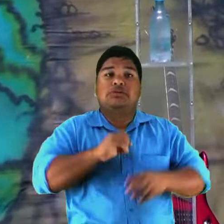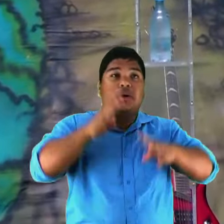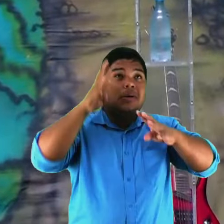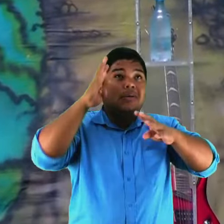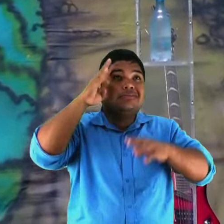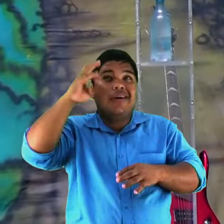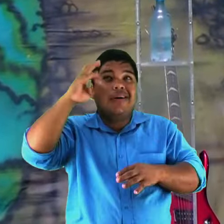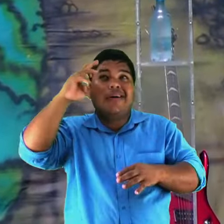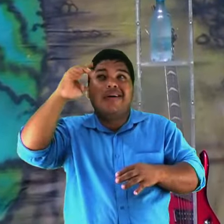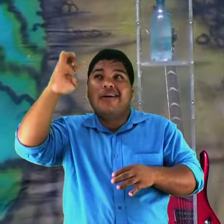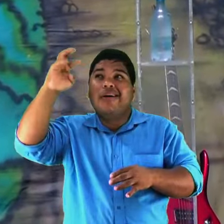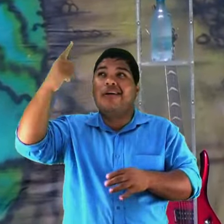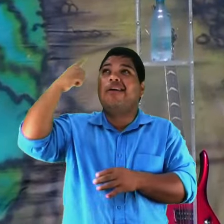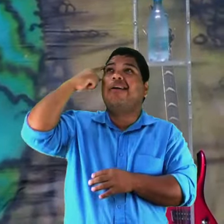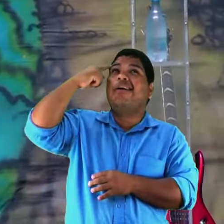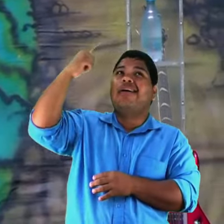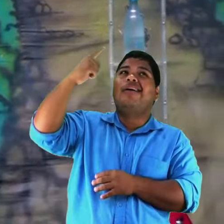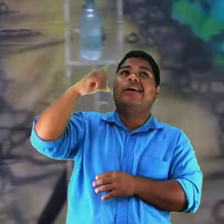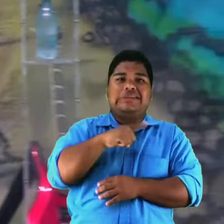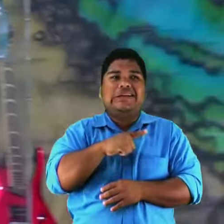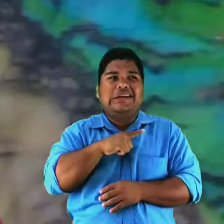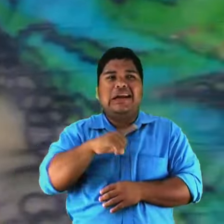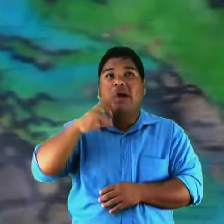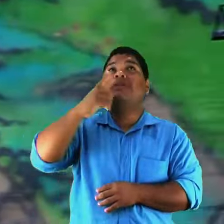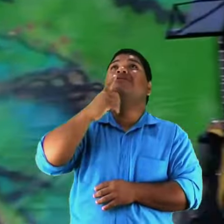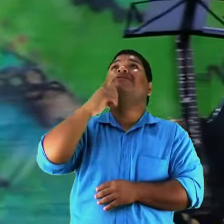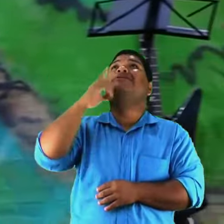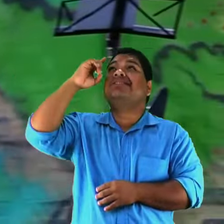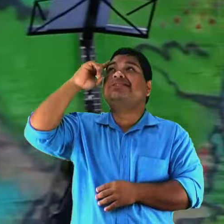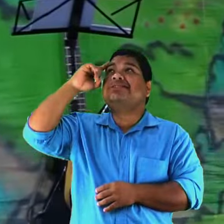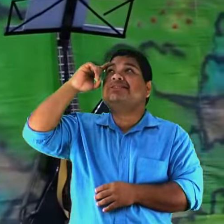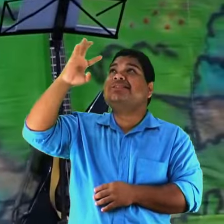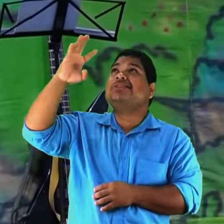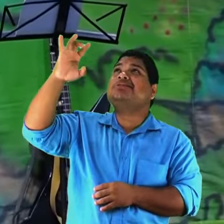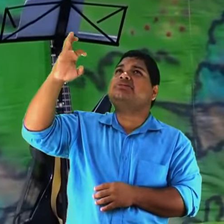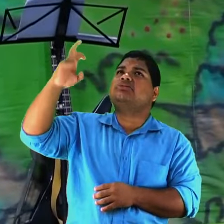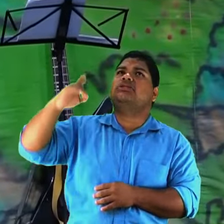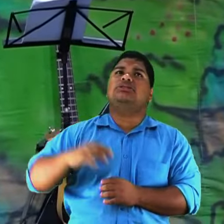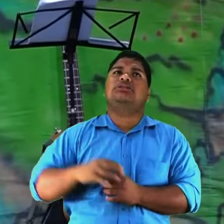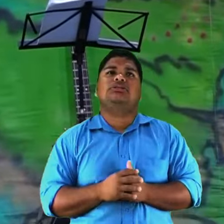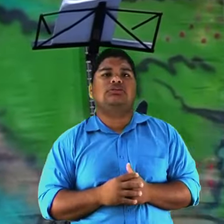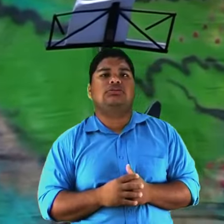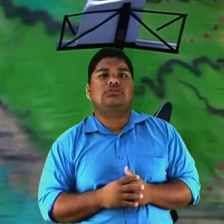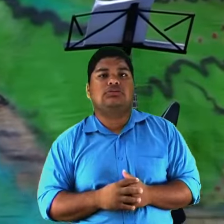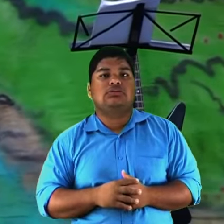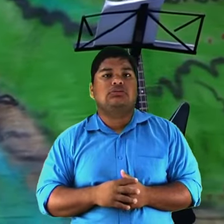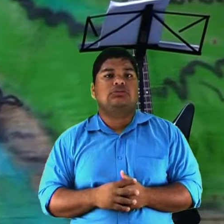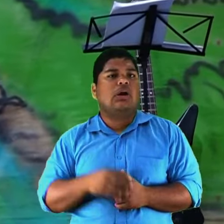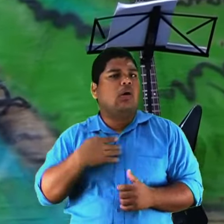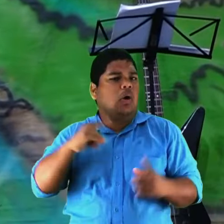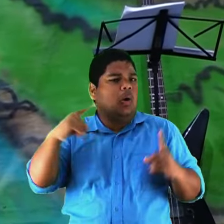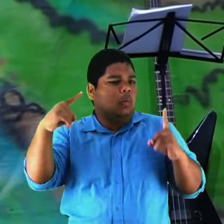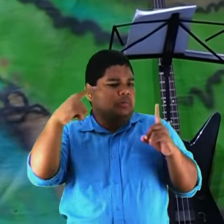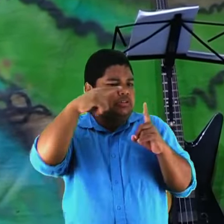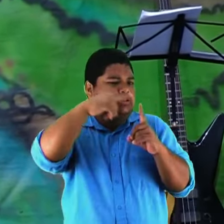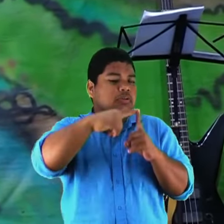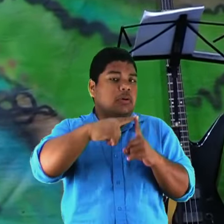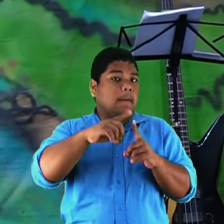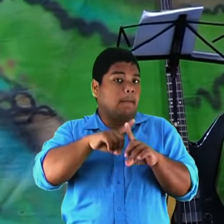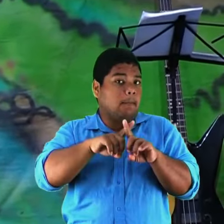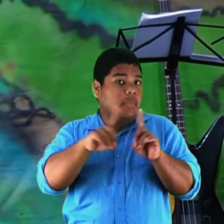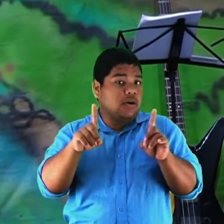alguns desejos, teremos alguns desejos pessoais, alguns objetivos, mas mais do que